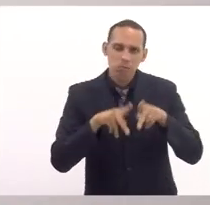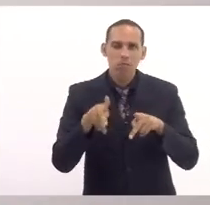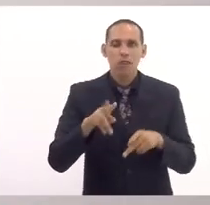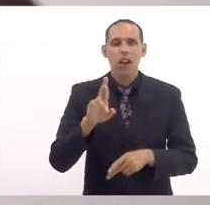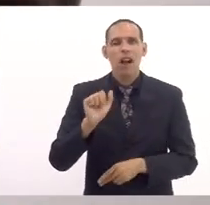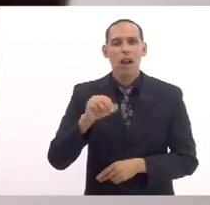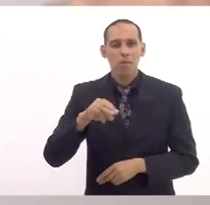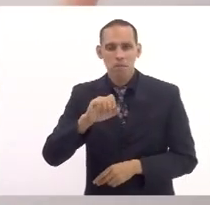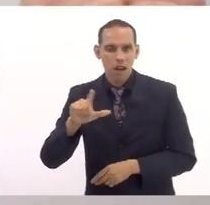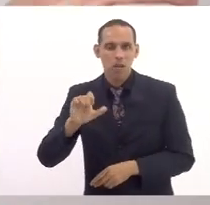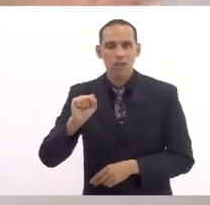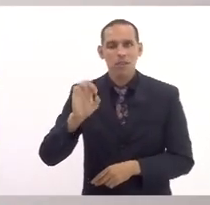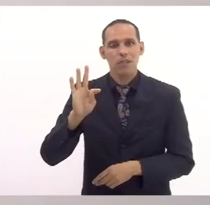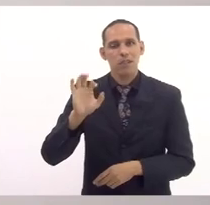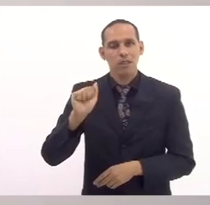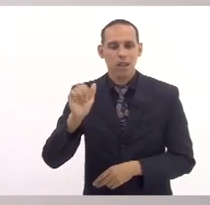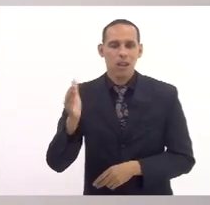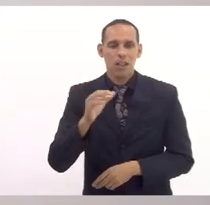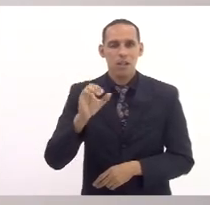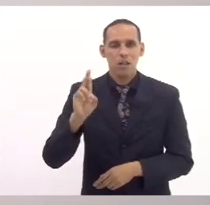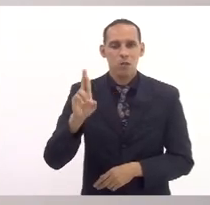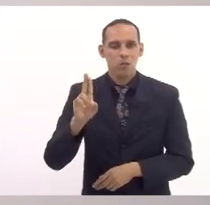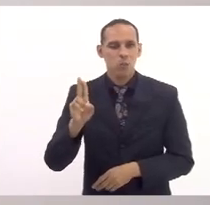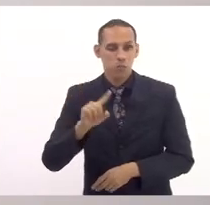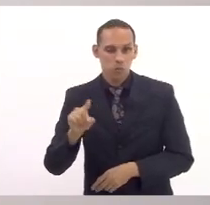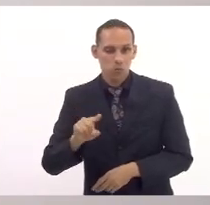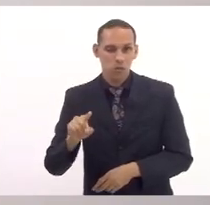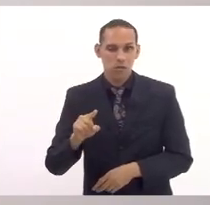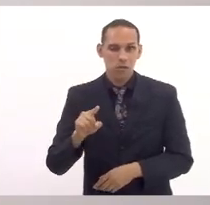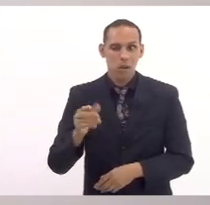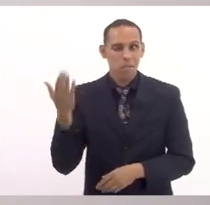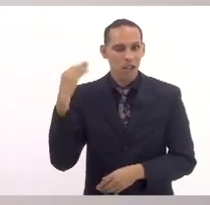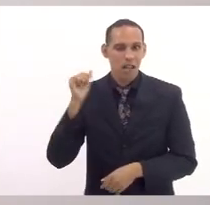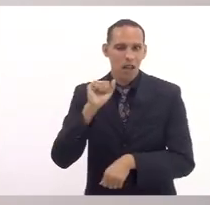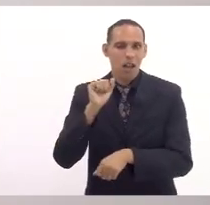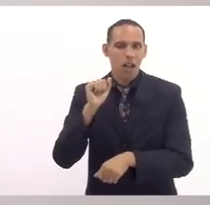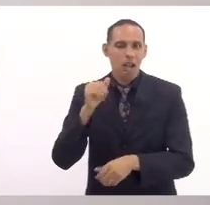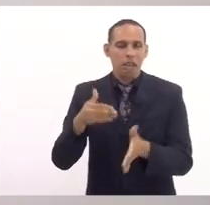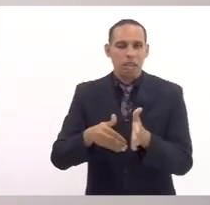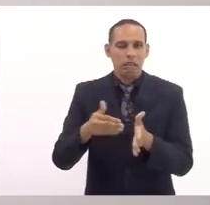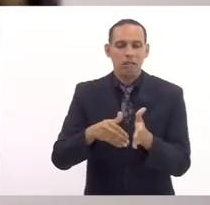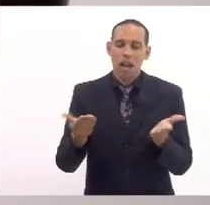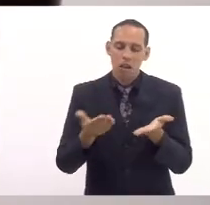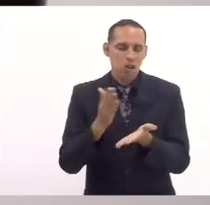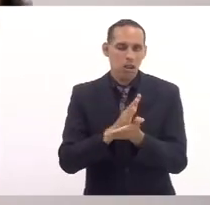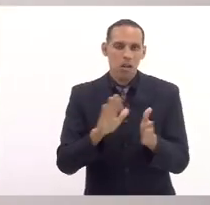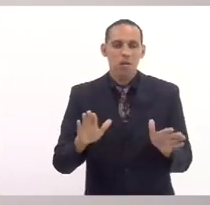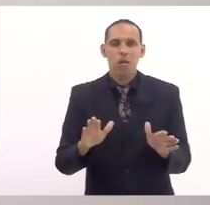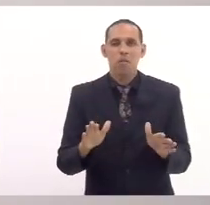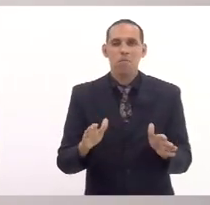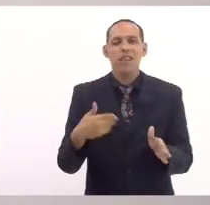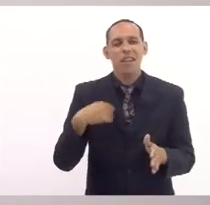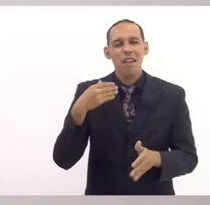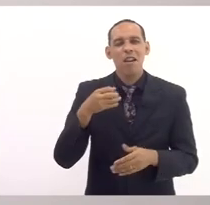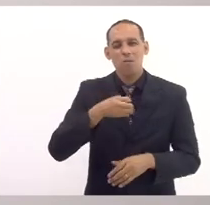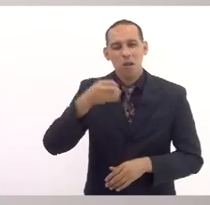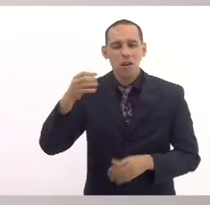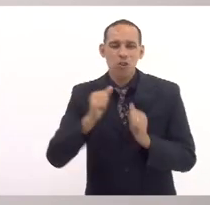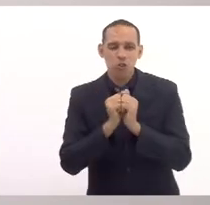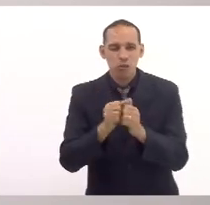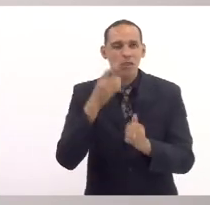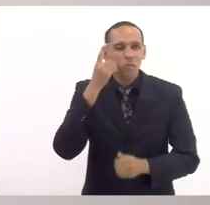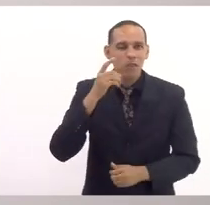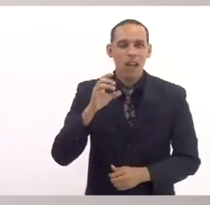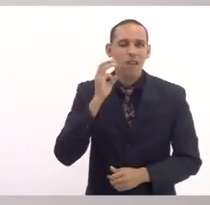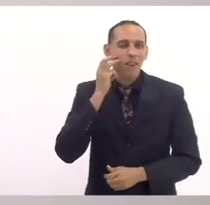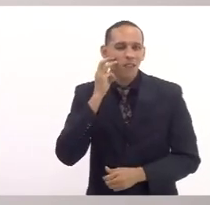Cruz, e o que impedia era isso. Agora não tem mais impedimento nenhum. Eu me recordo que eu fiz uma viagem com o deputado Valdec, deputado Dionísio Lins,